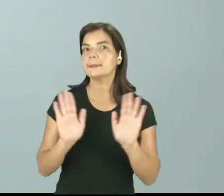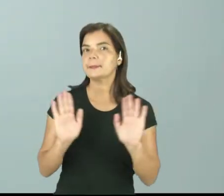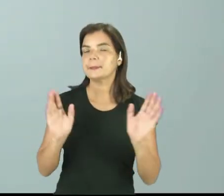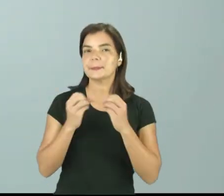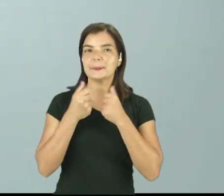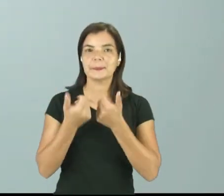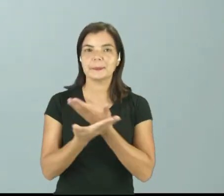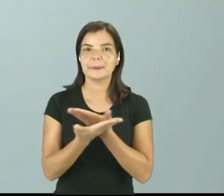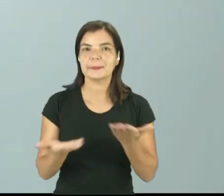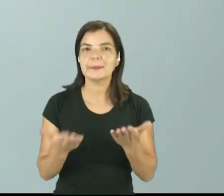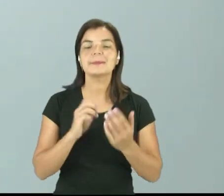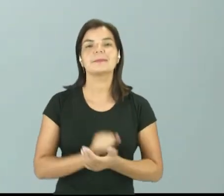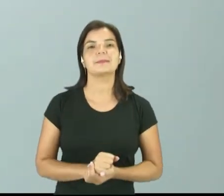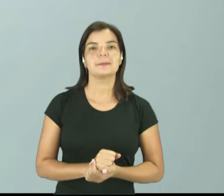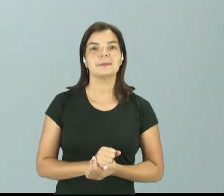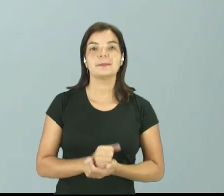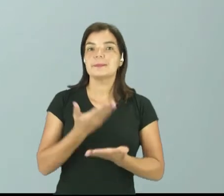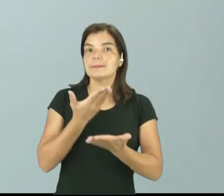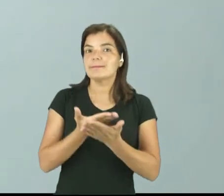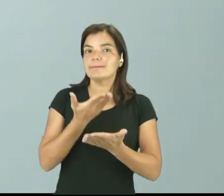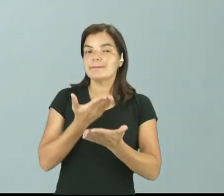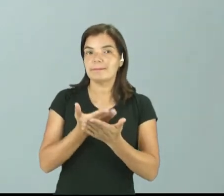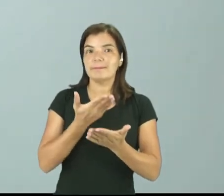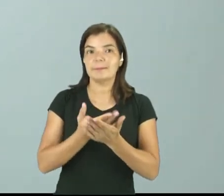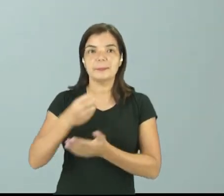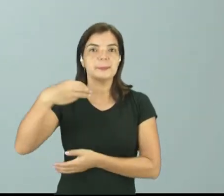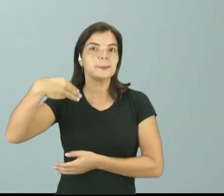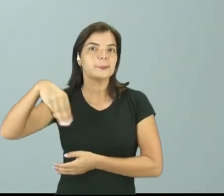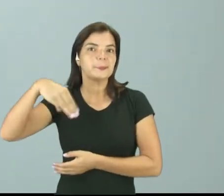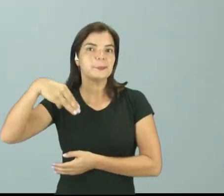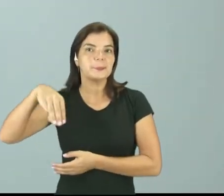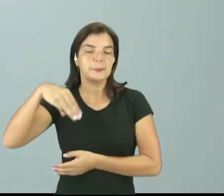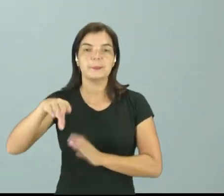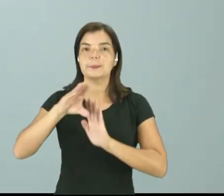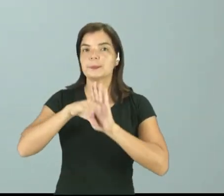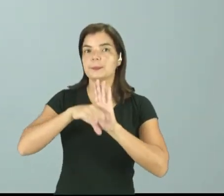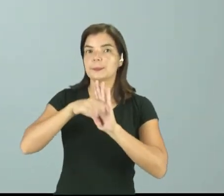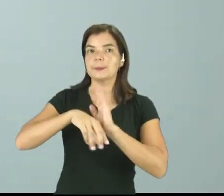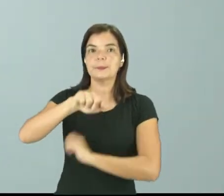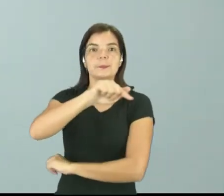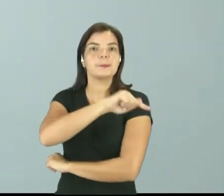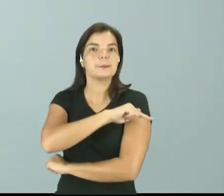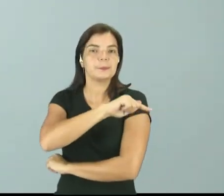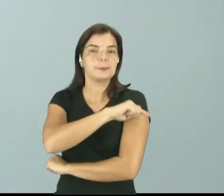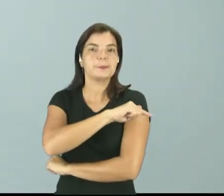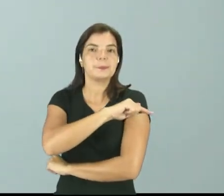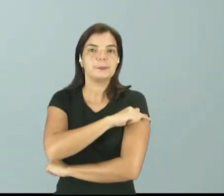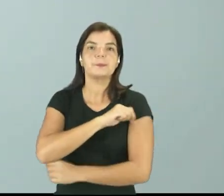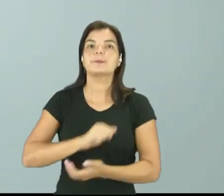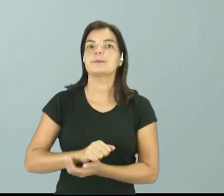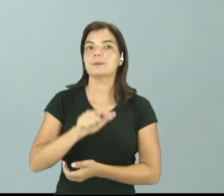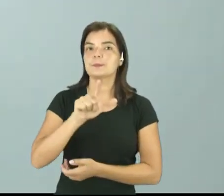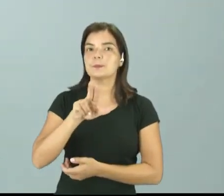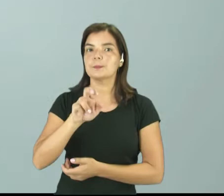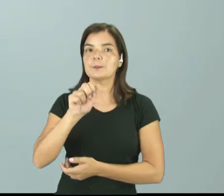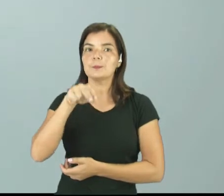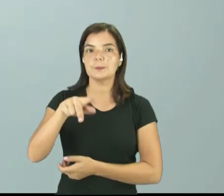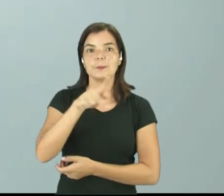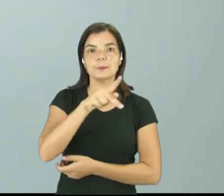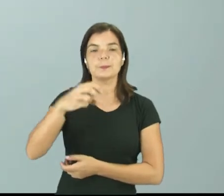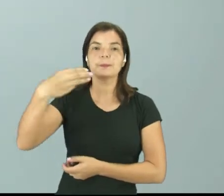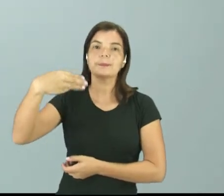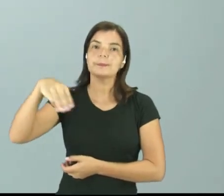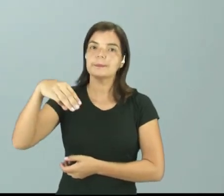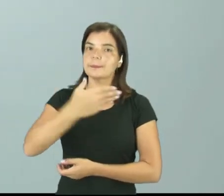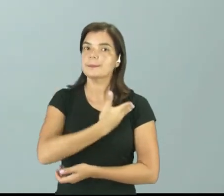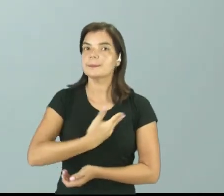Olá, tudo bem com você? Vamos hoje para mais uma aula de matemática, conteúdo do 7º ano. Meu nome é Luan Felipe, sou professor de matemática da